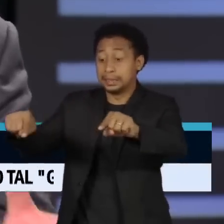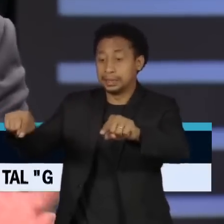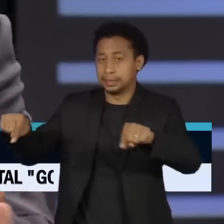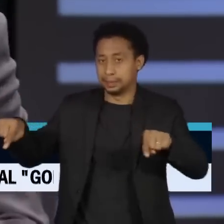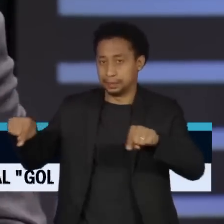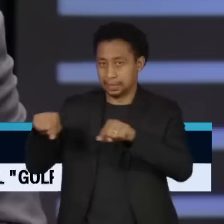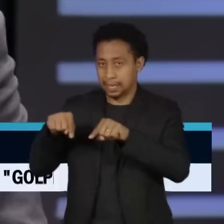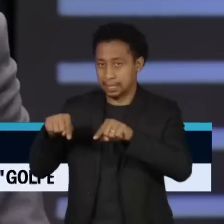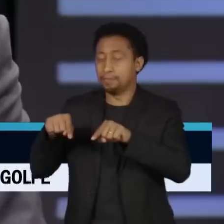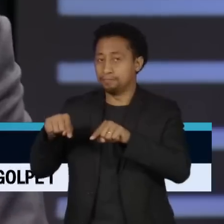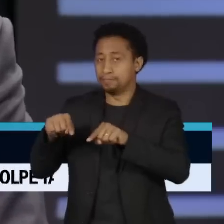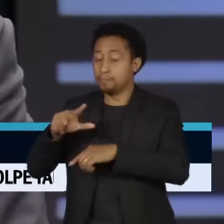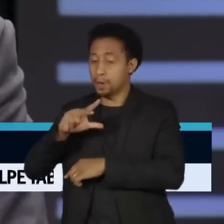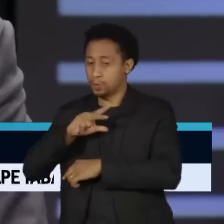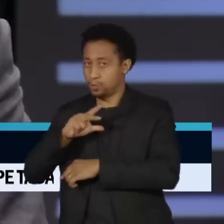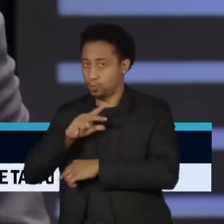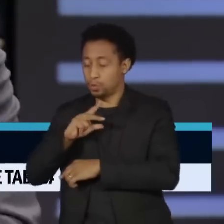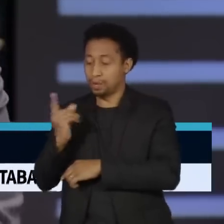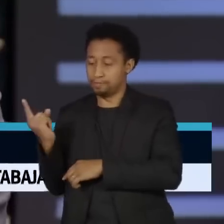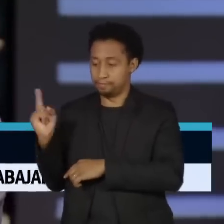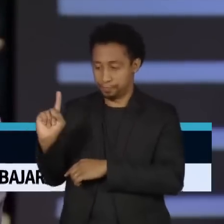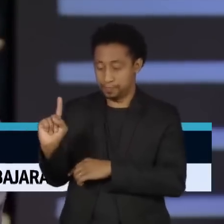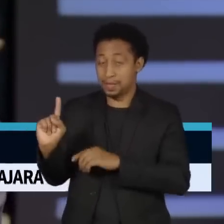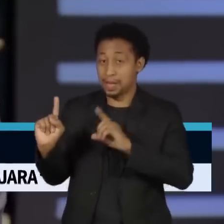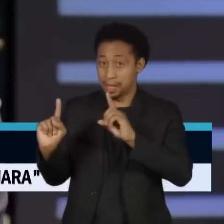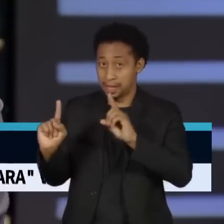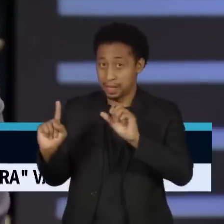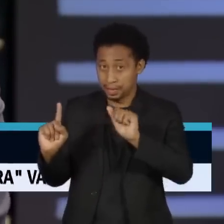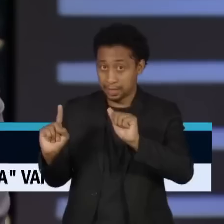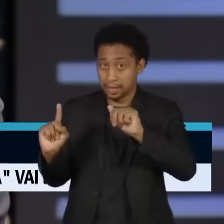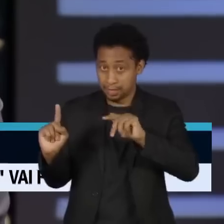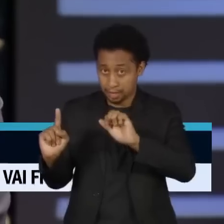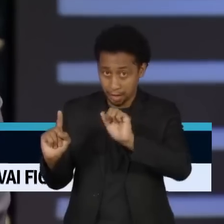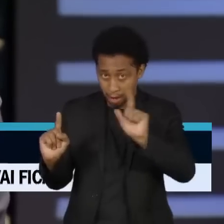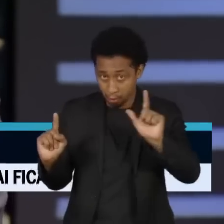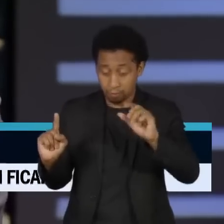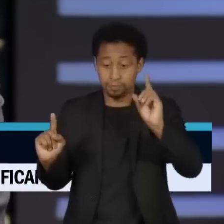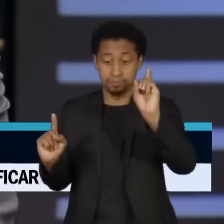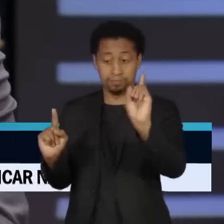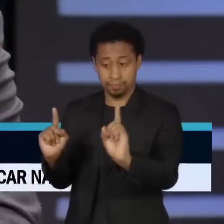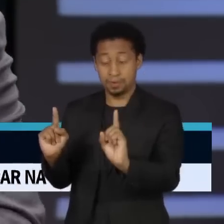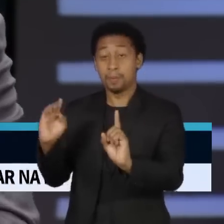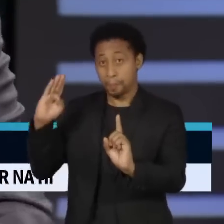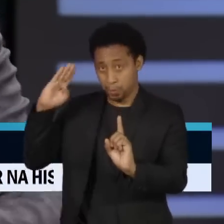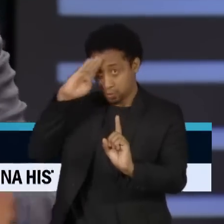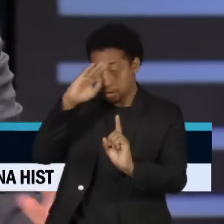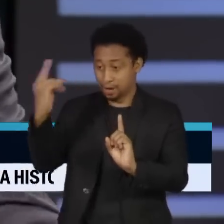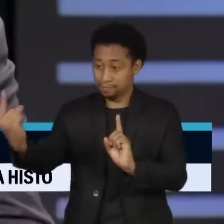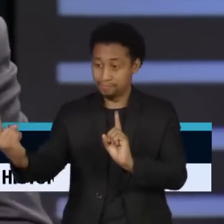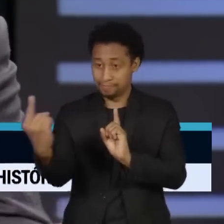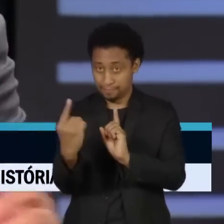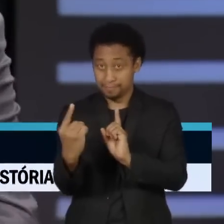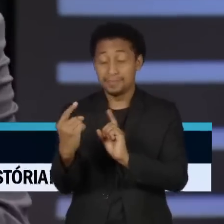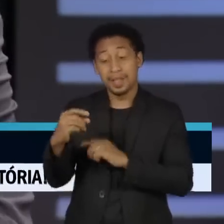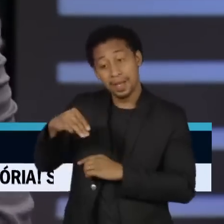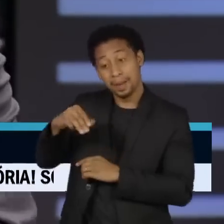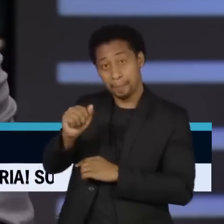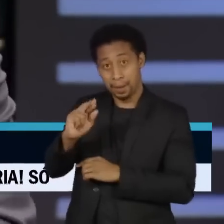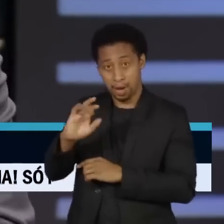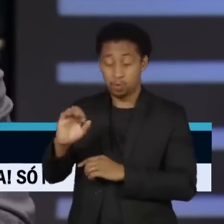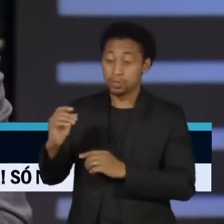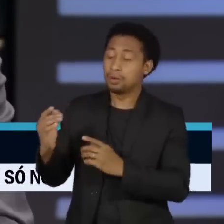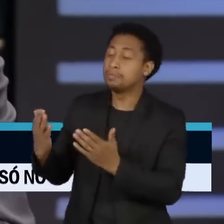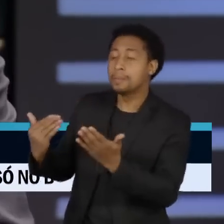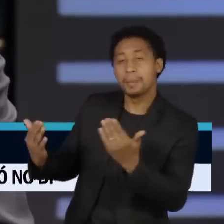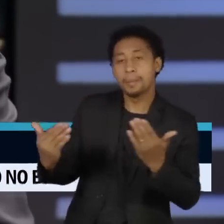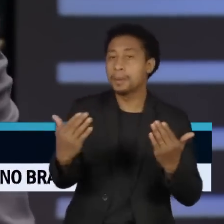Ele, o deputado federal Daniel Silveira e o presidente da República Jair Bolsonaro. Aí varia. Tem umas que o Bolsonaro fala, tem outras que o Bolsonaro